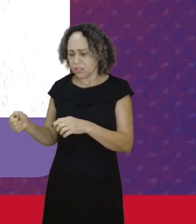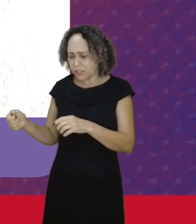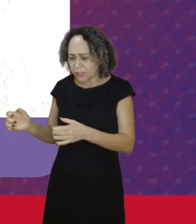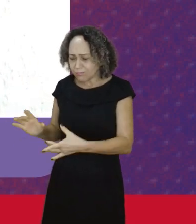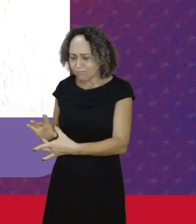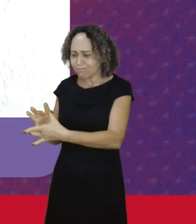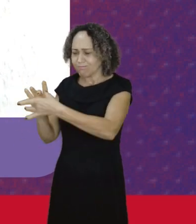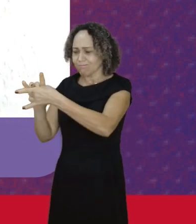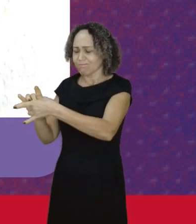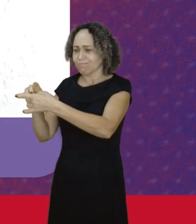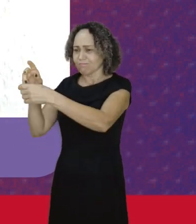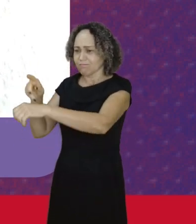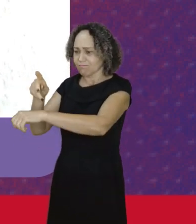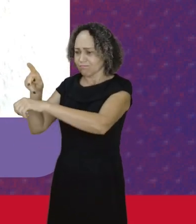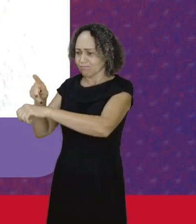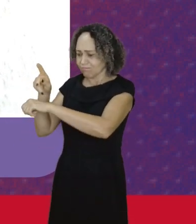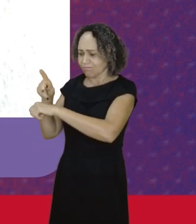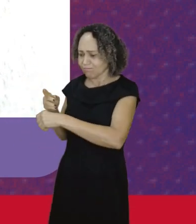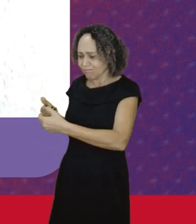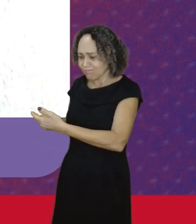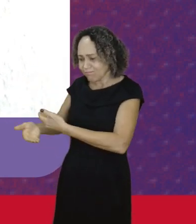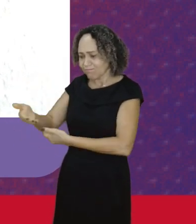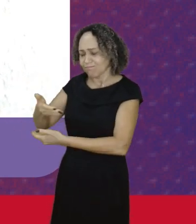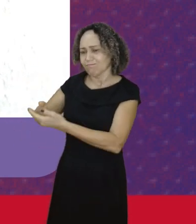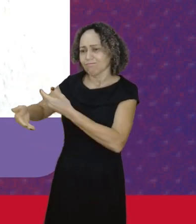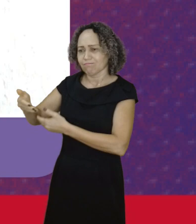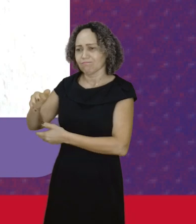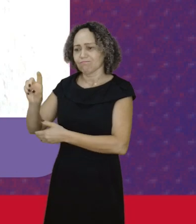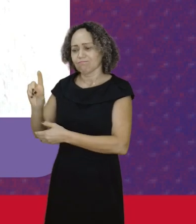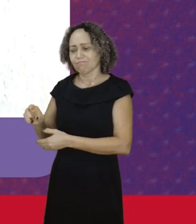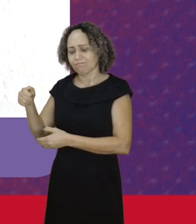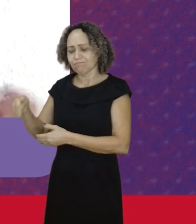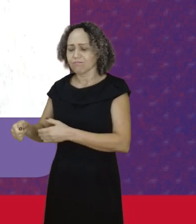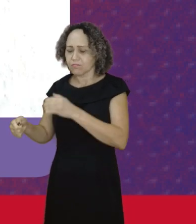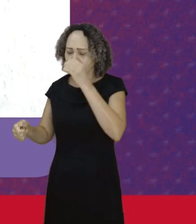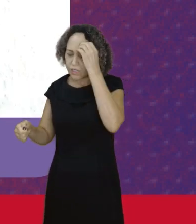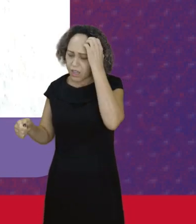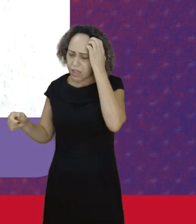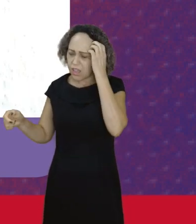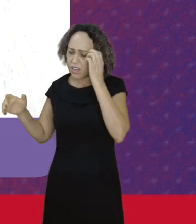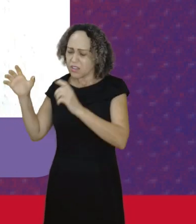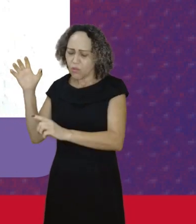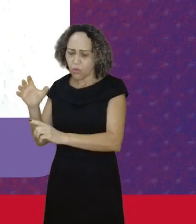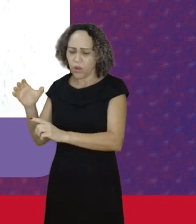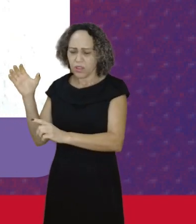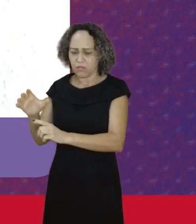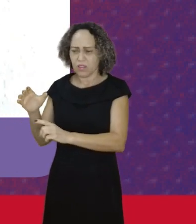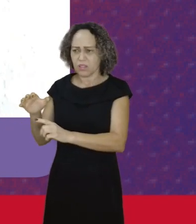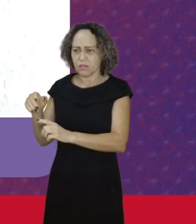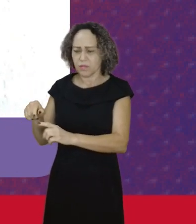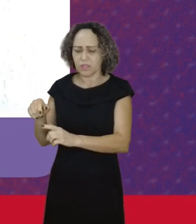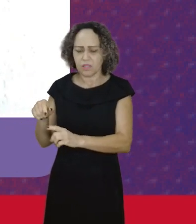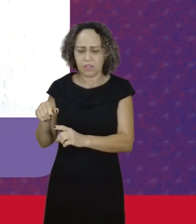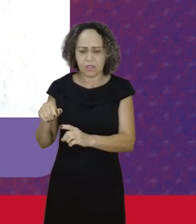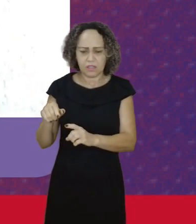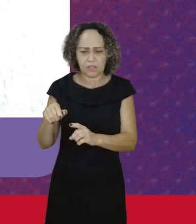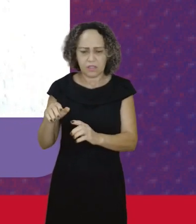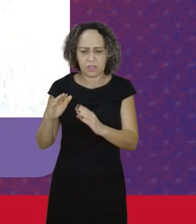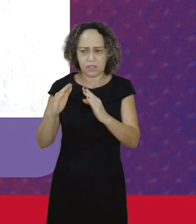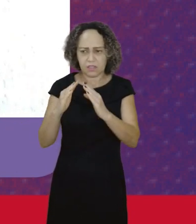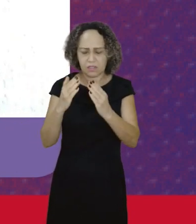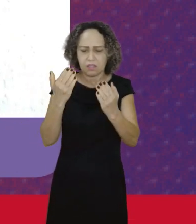para que esses debates, certos debates, não sejam feitos nas escolas, ou mesmo não tem escola, como é o caso do